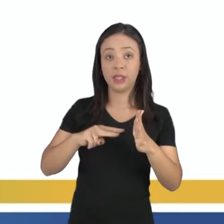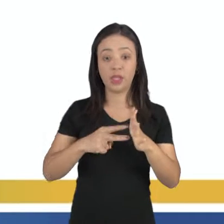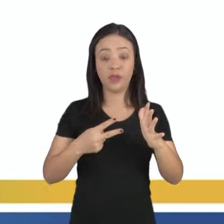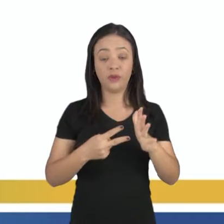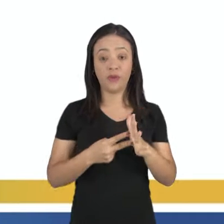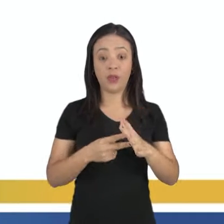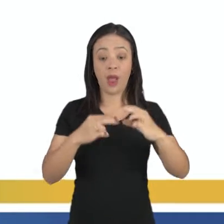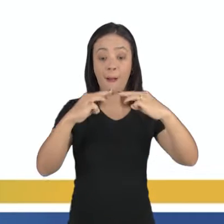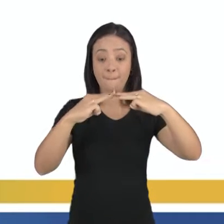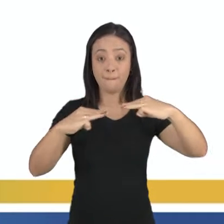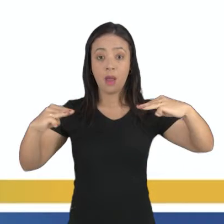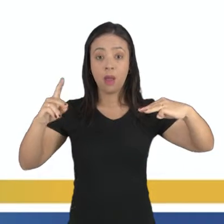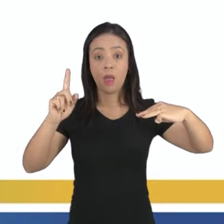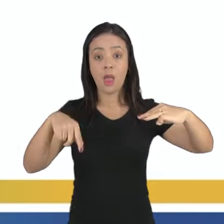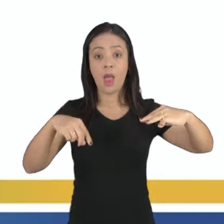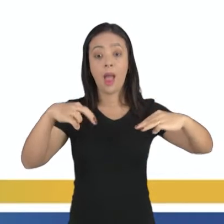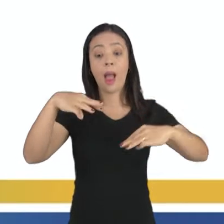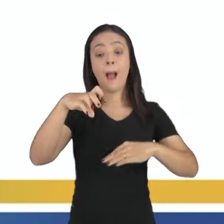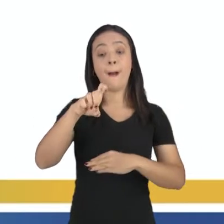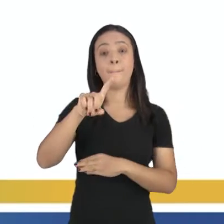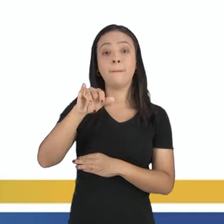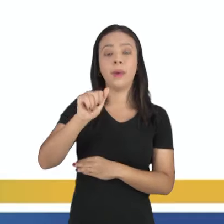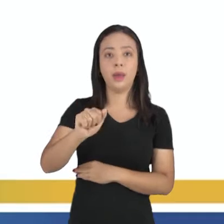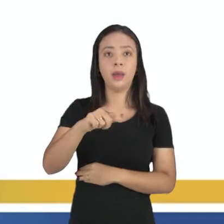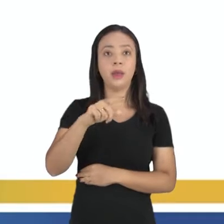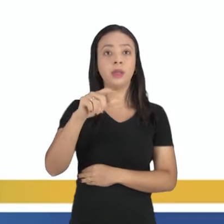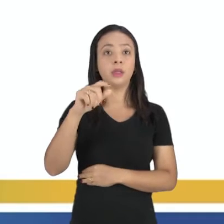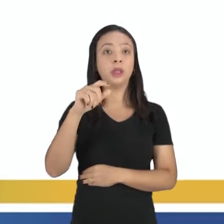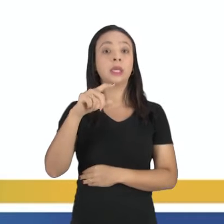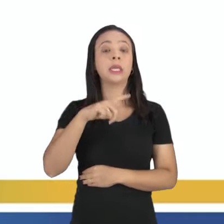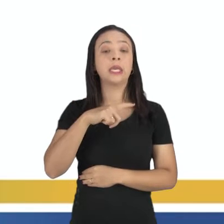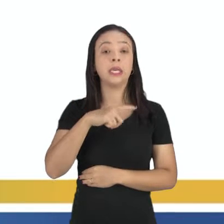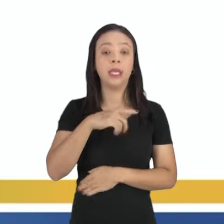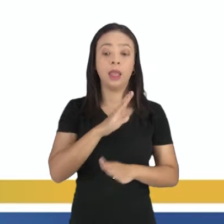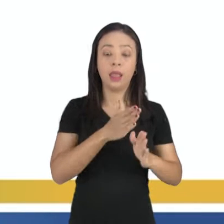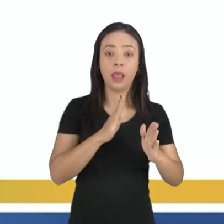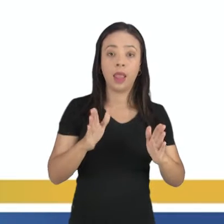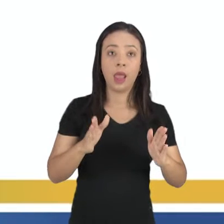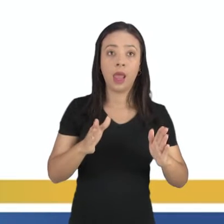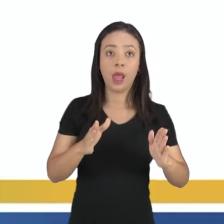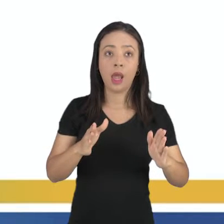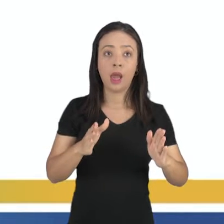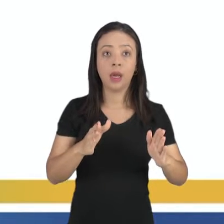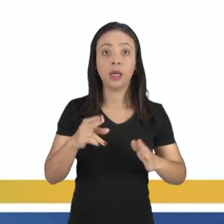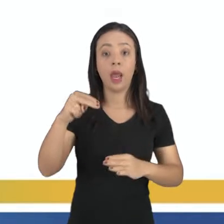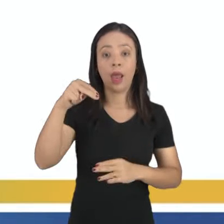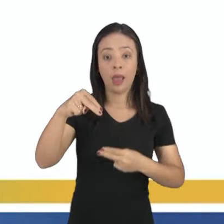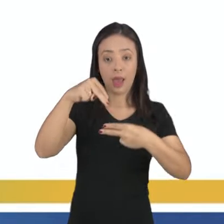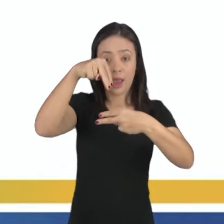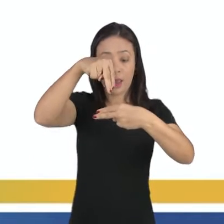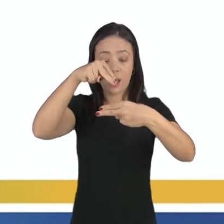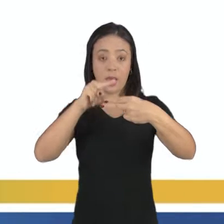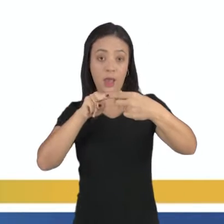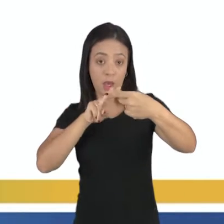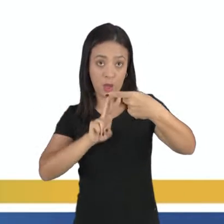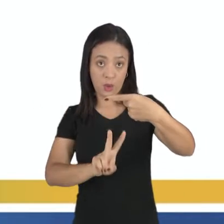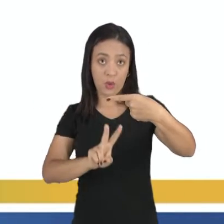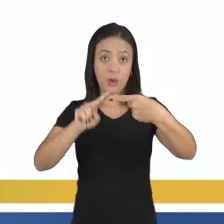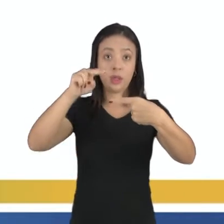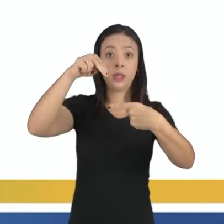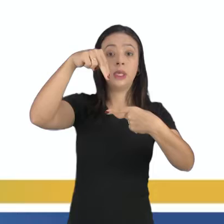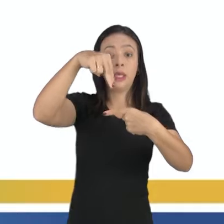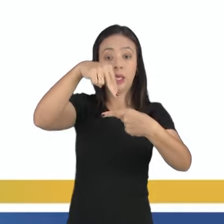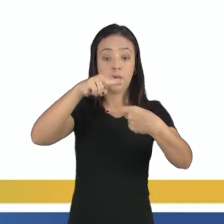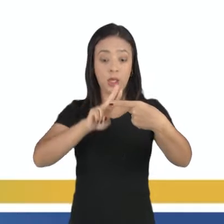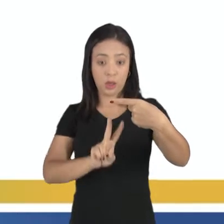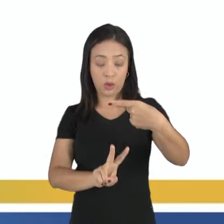desses dados a média aritmética entre os termos ocupantes das posições N sobre 2 e N sobre 2